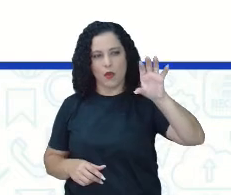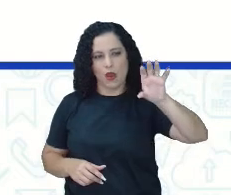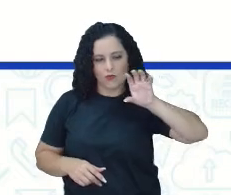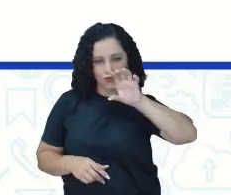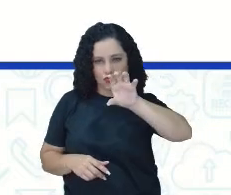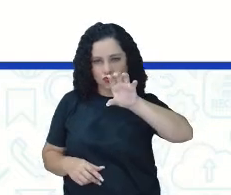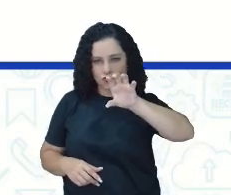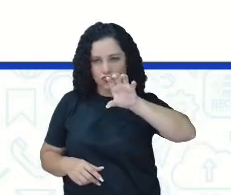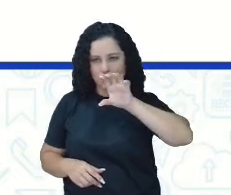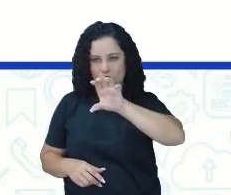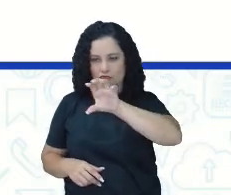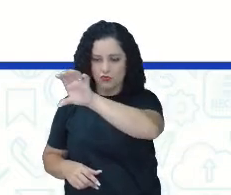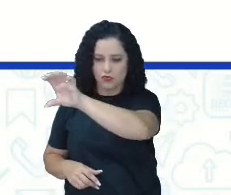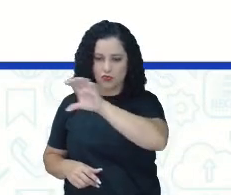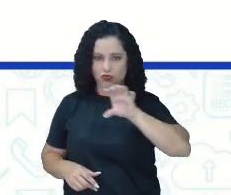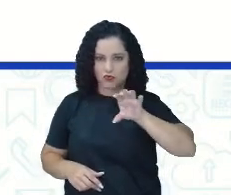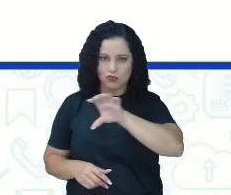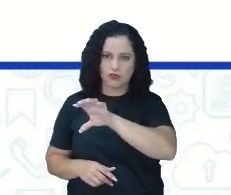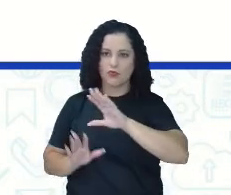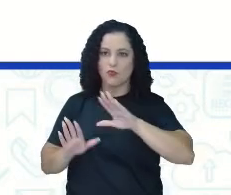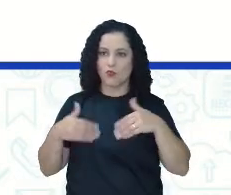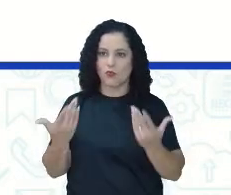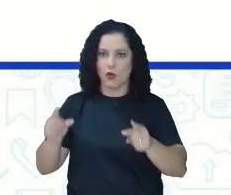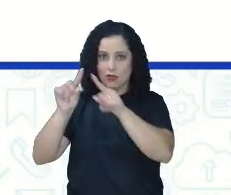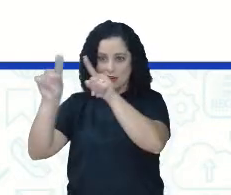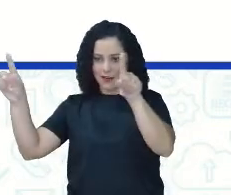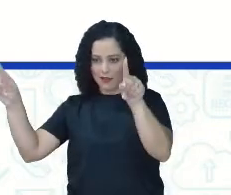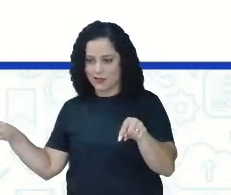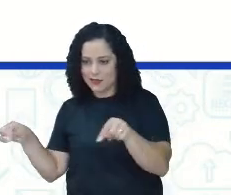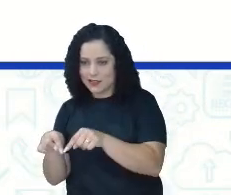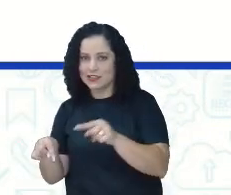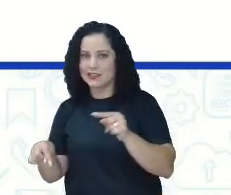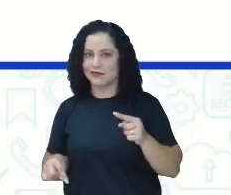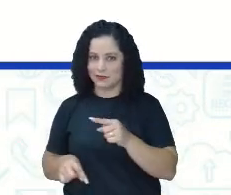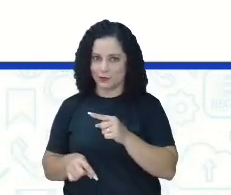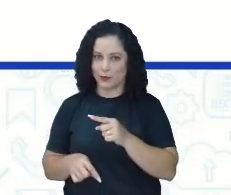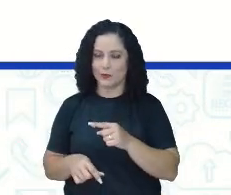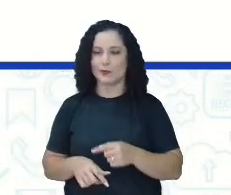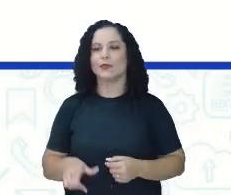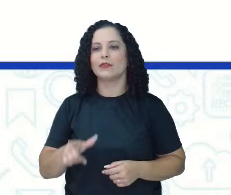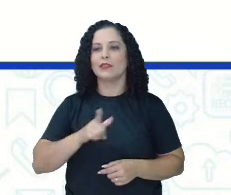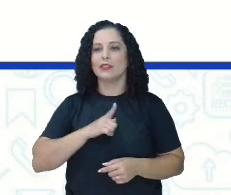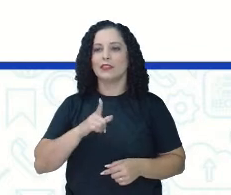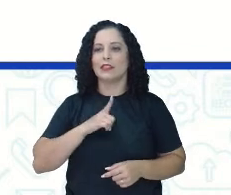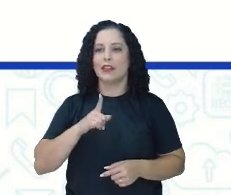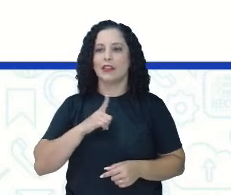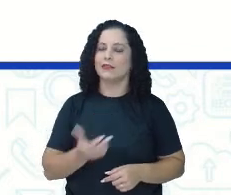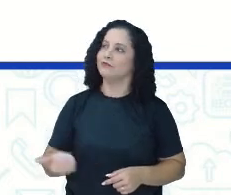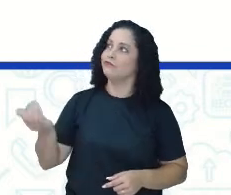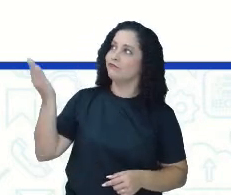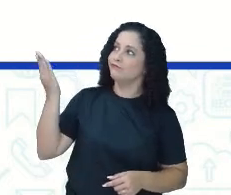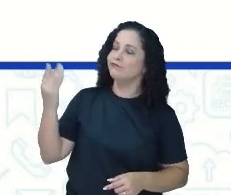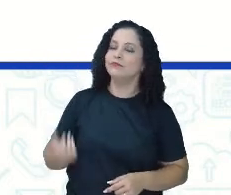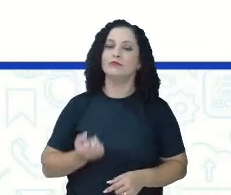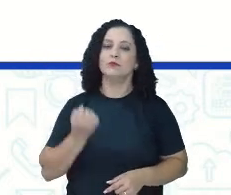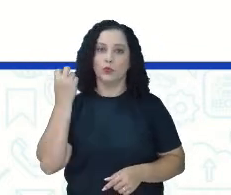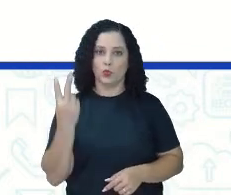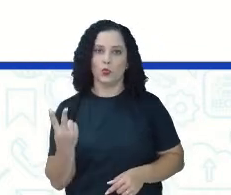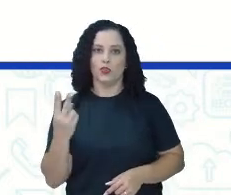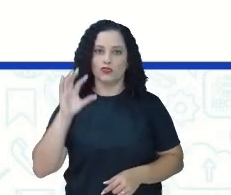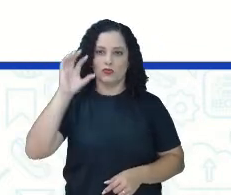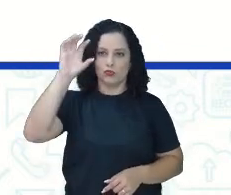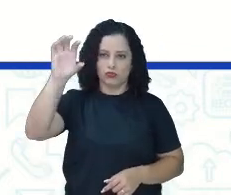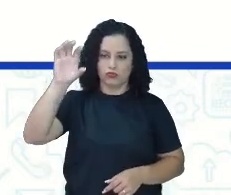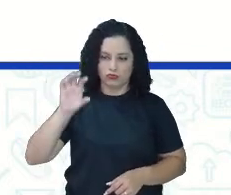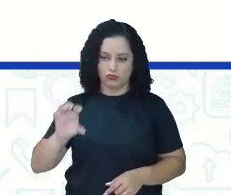espaço que está sendo definido aí por esse bloco retangular. Então, a gente tem, no próximo, a gente tem aqui, ó, 2 unidades, então,